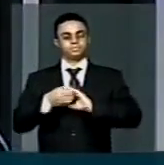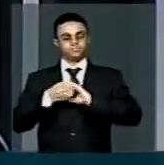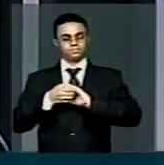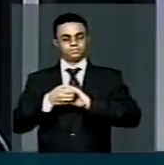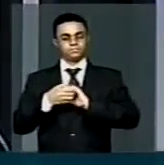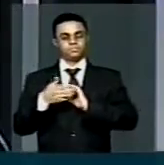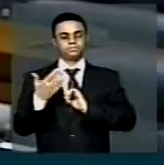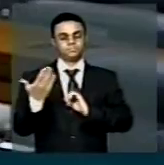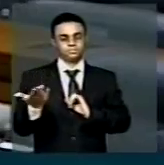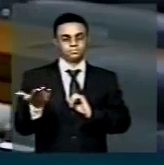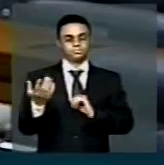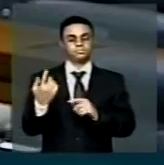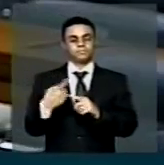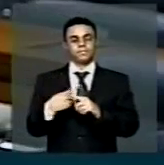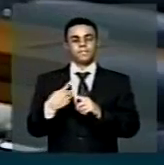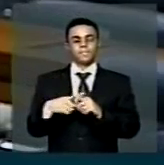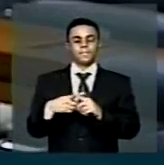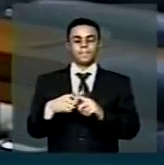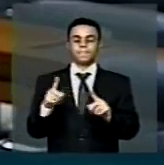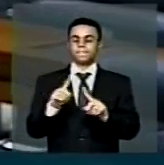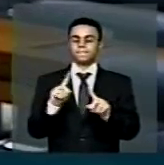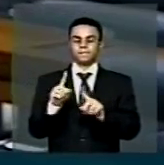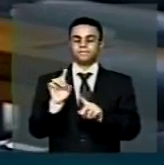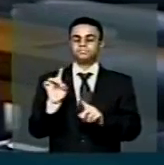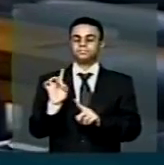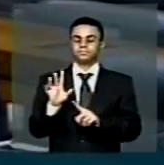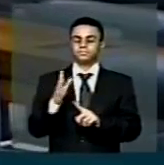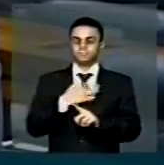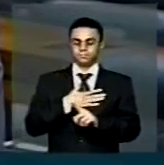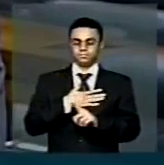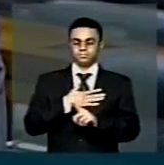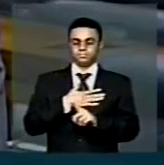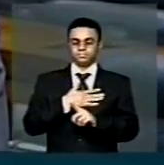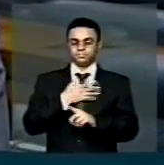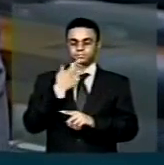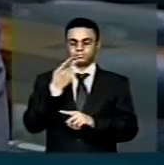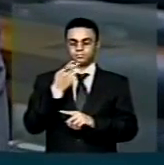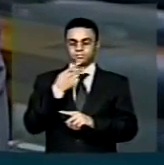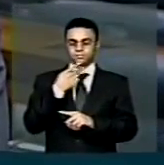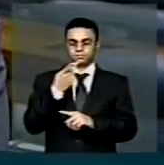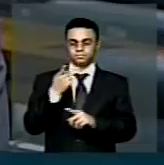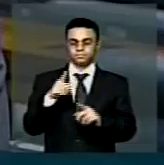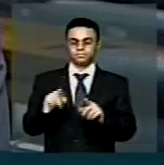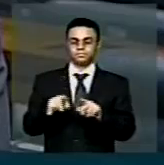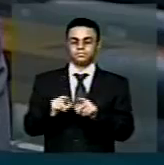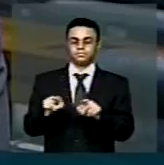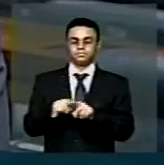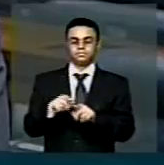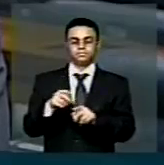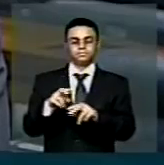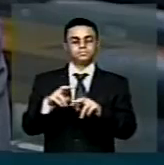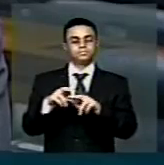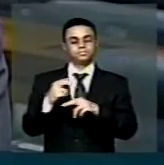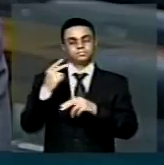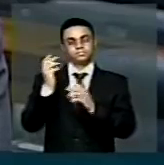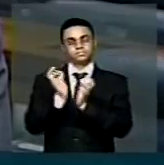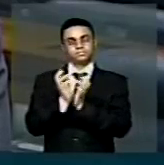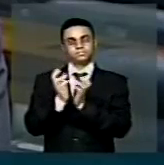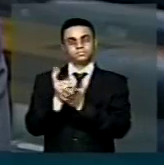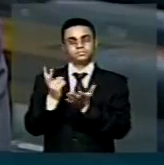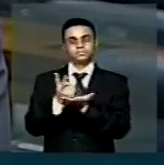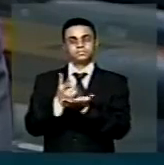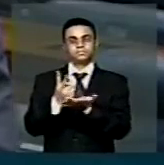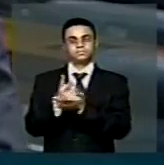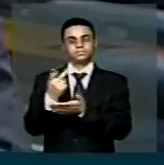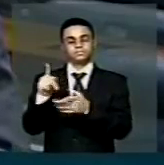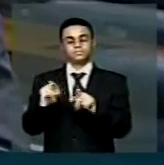porque não são só minhas as palavras, mas dos seus pares, e até lá do meu estado de Santa Catarina,